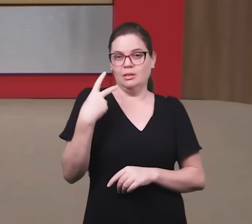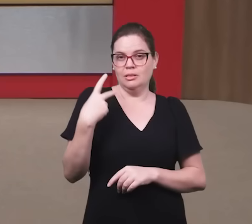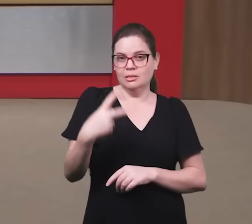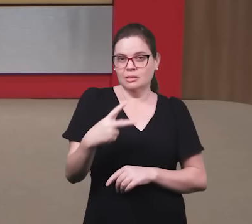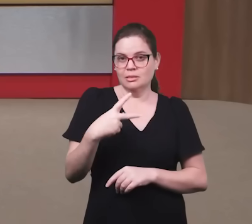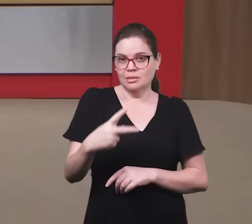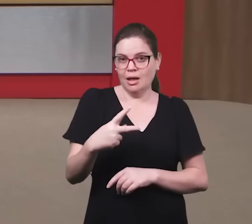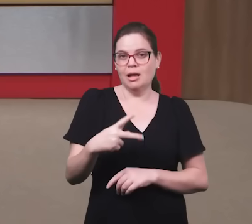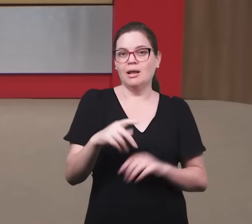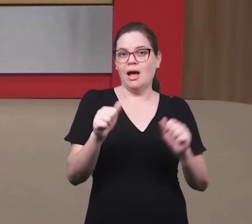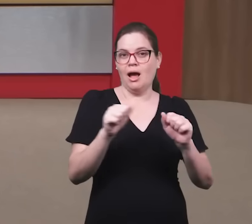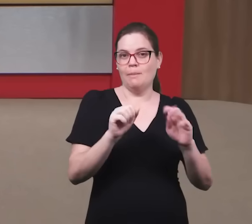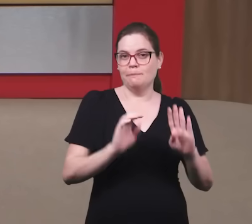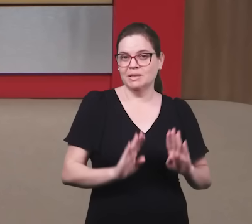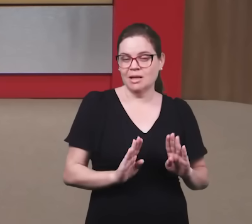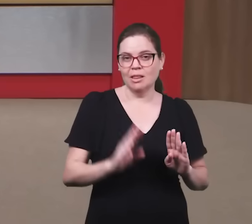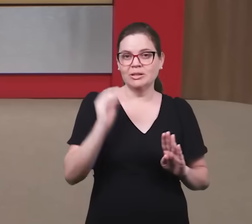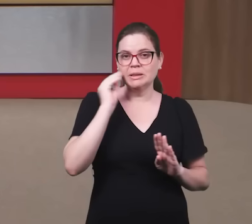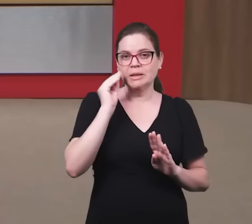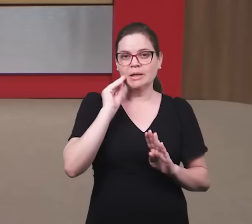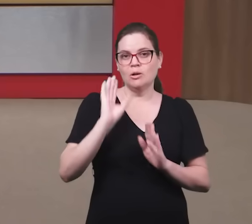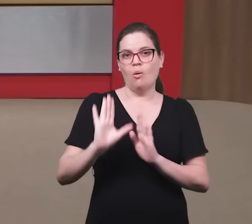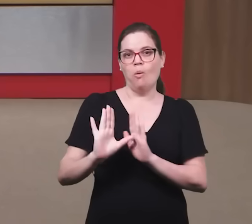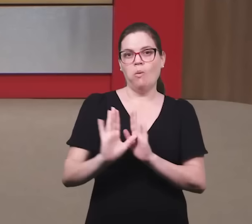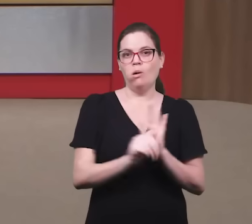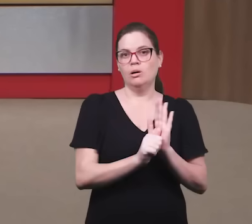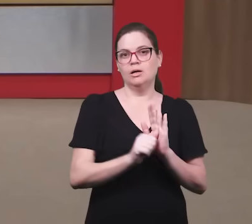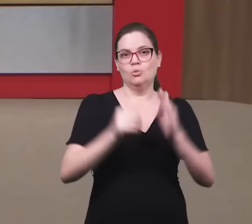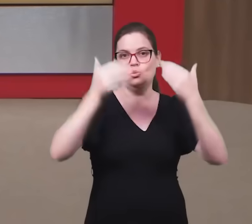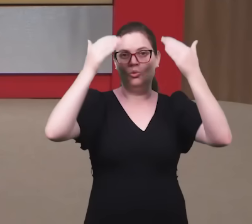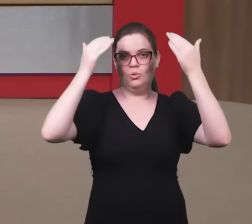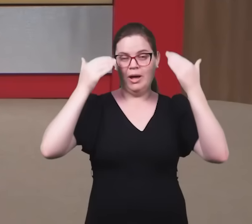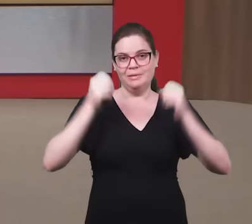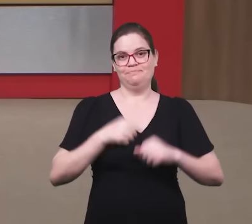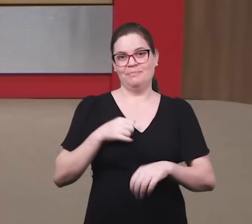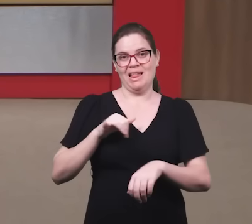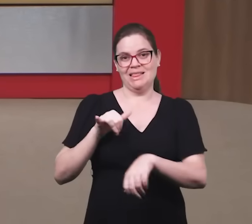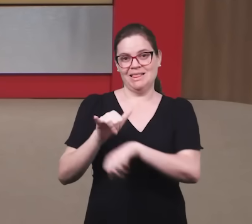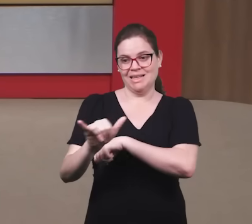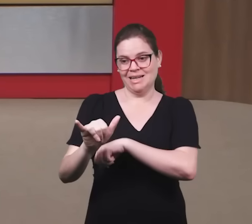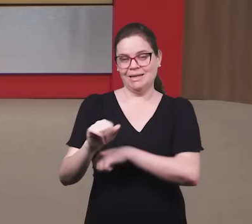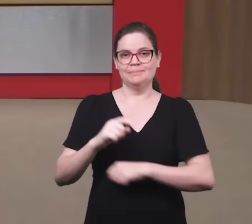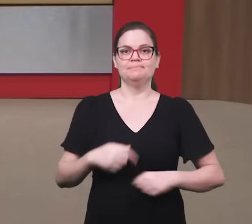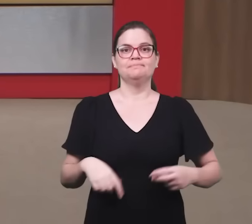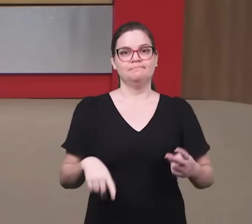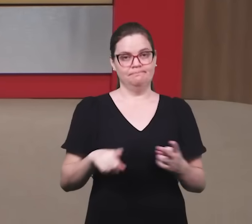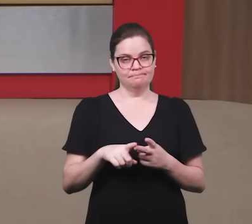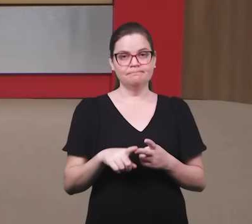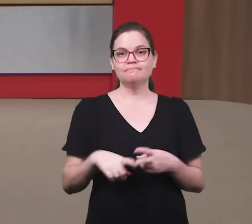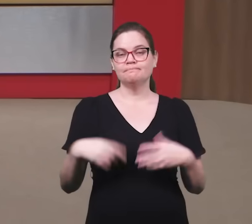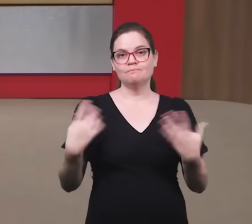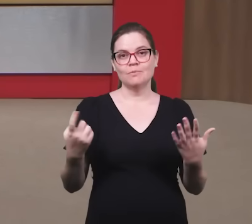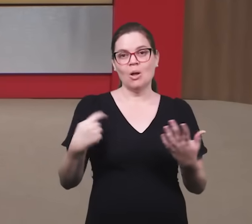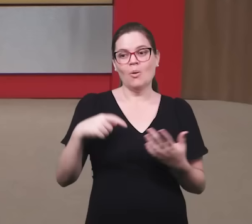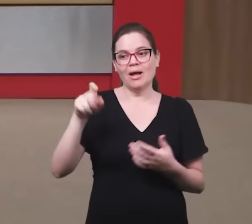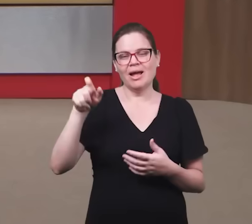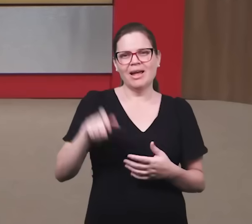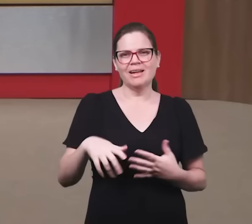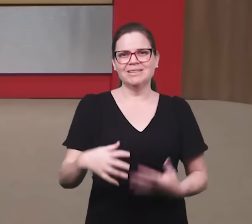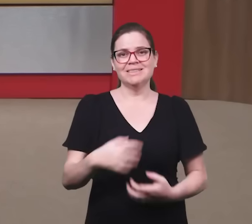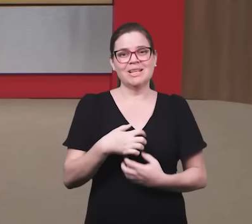seu, por nome Absalão, que lhe trouxe traição, usurpou o seu